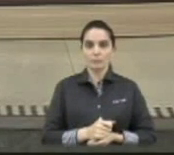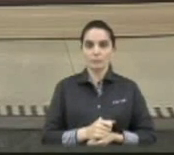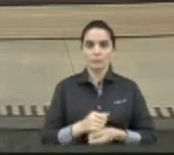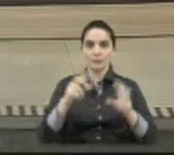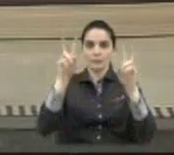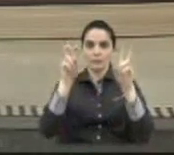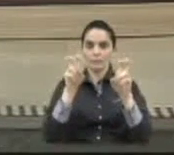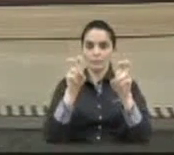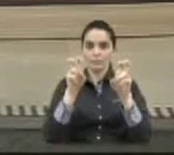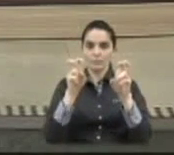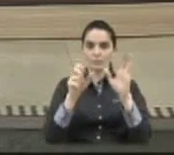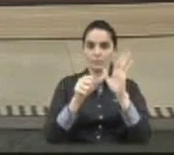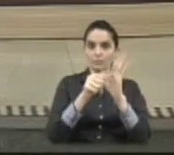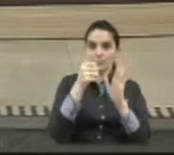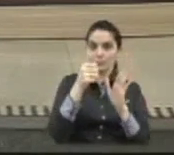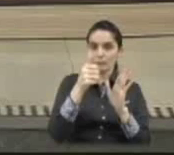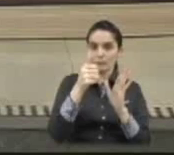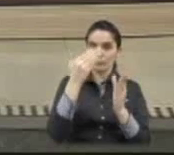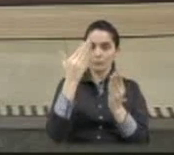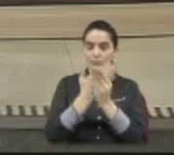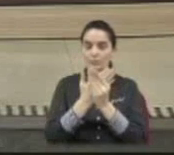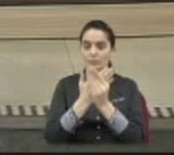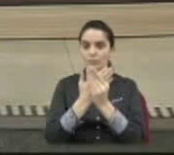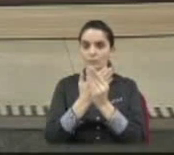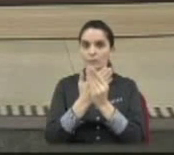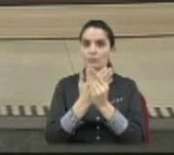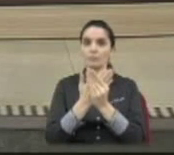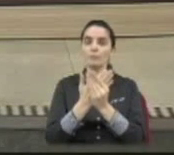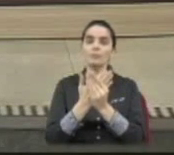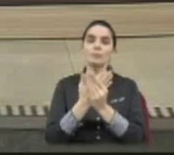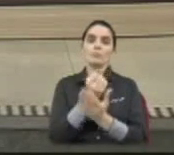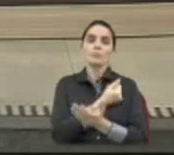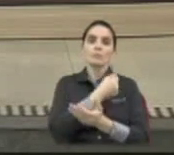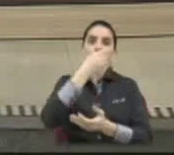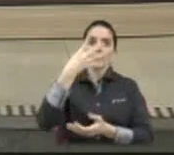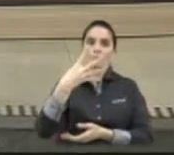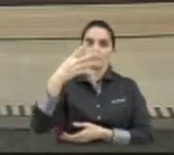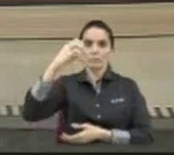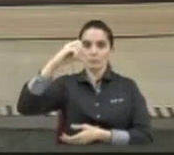do primeiro, número 1, protocolada sobre o número